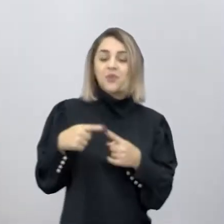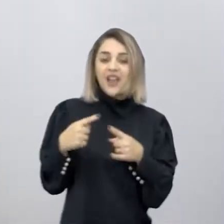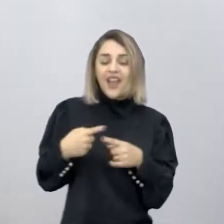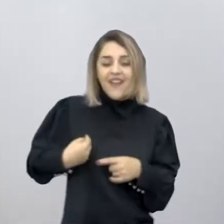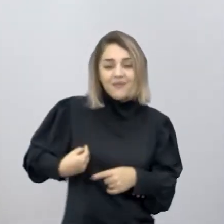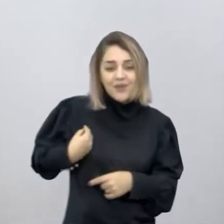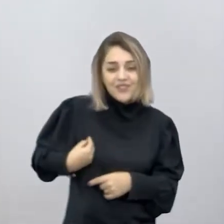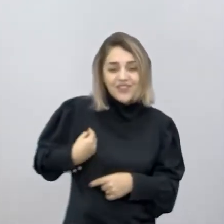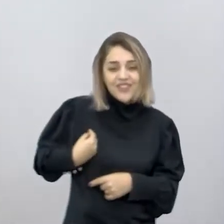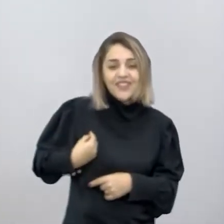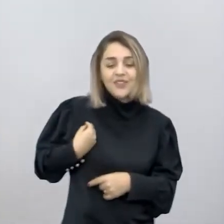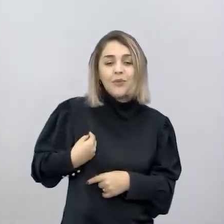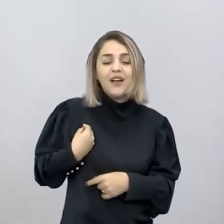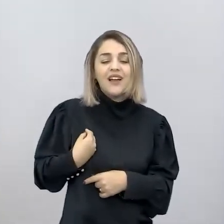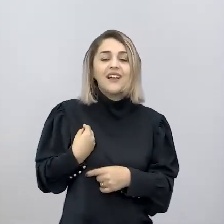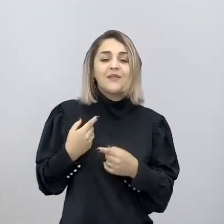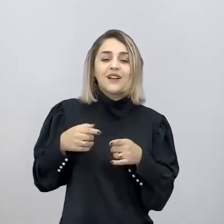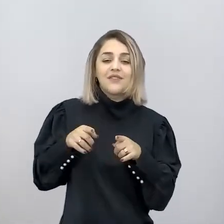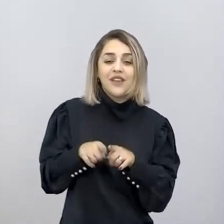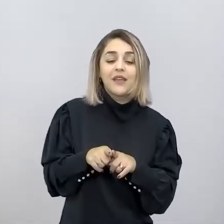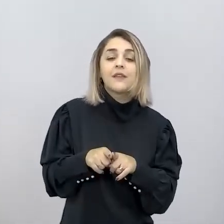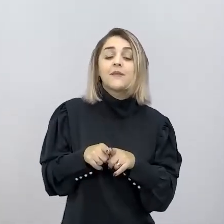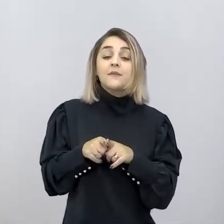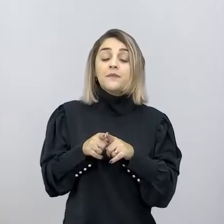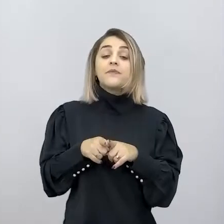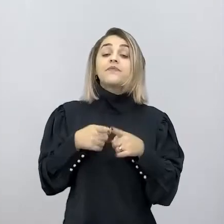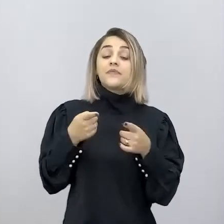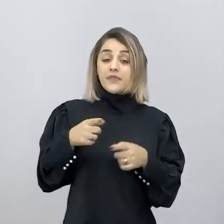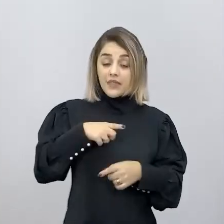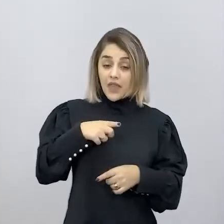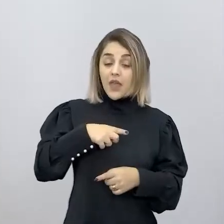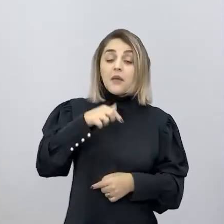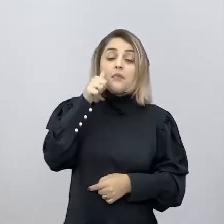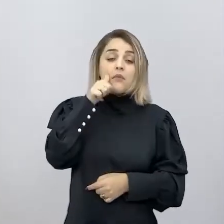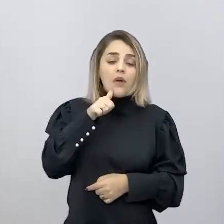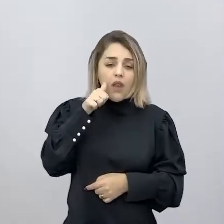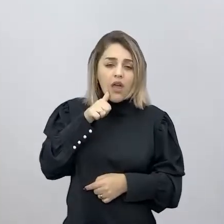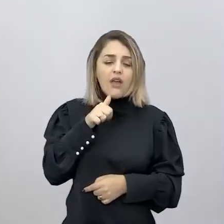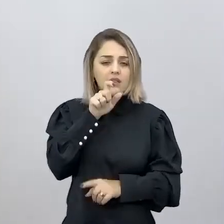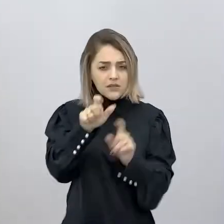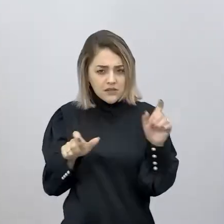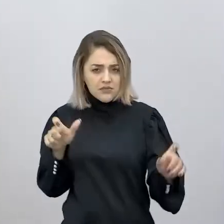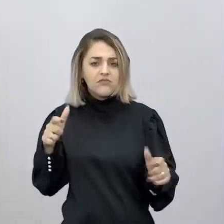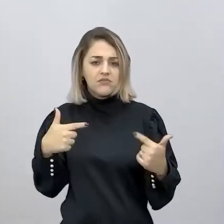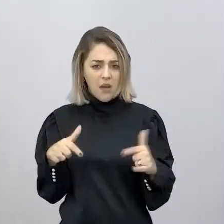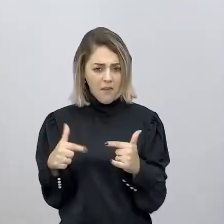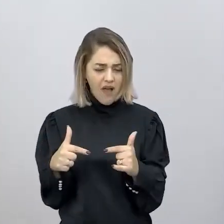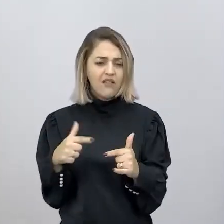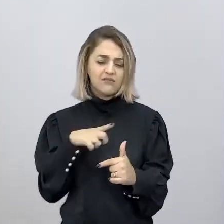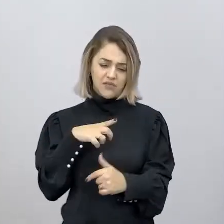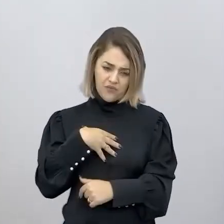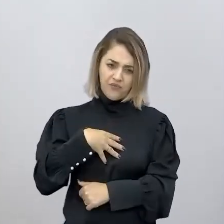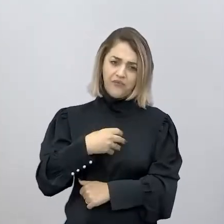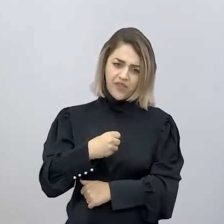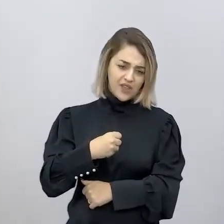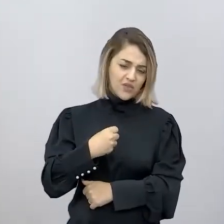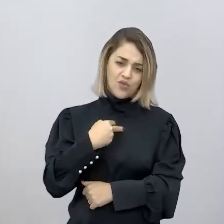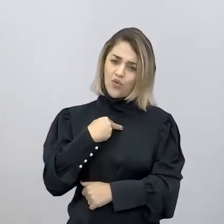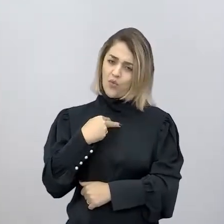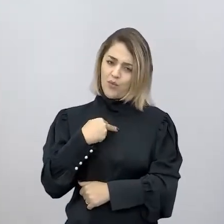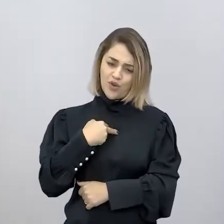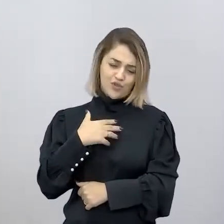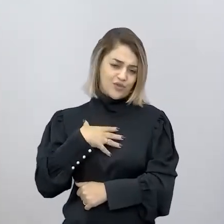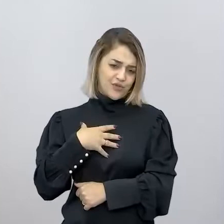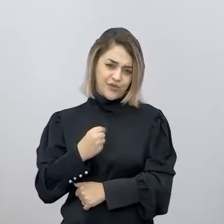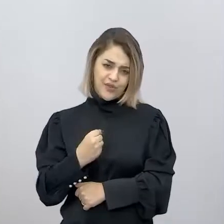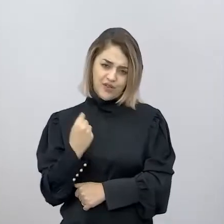acontece? Na vida real tem mulheres que trabalham, têm filhos e não podem deixar os filhos dela em